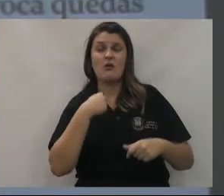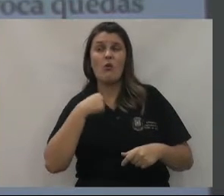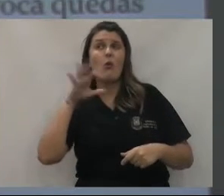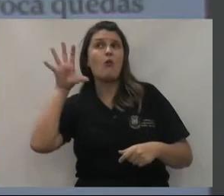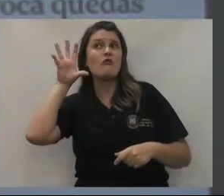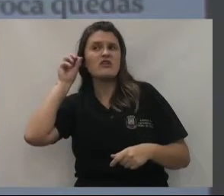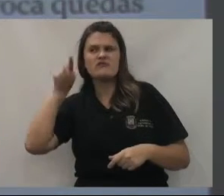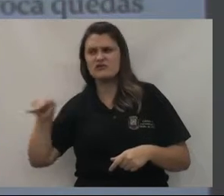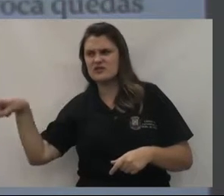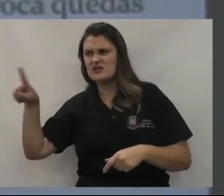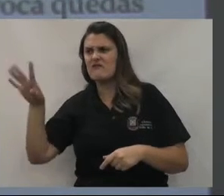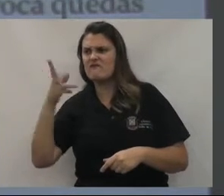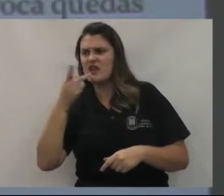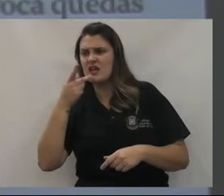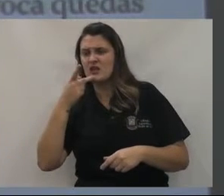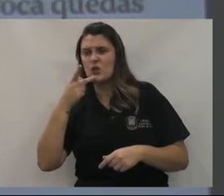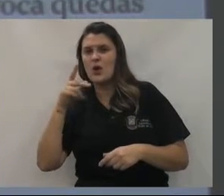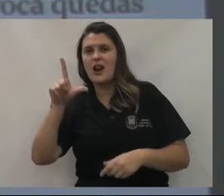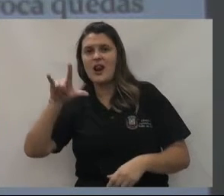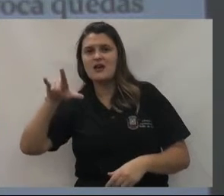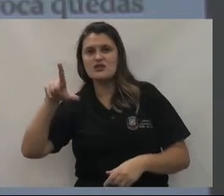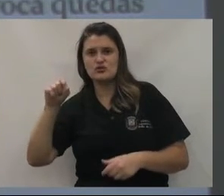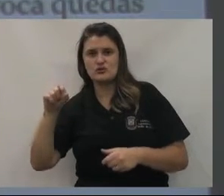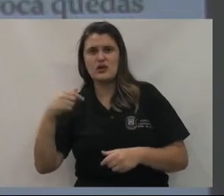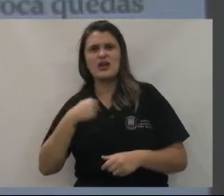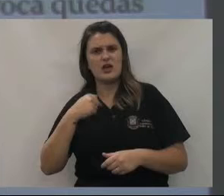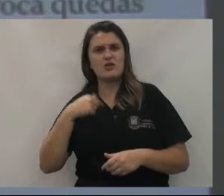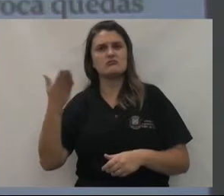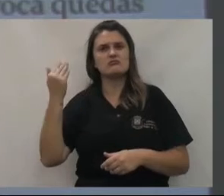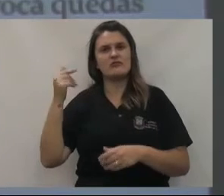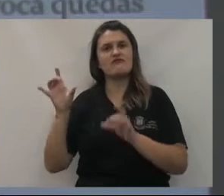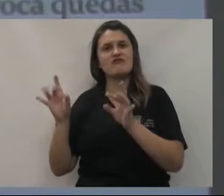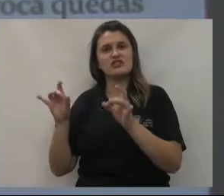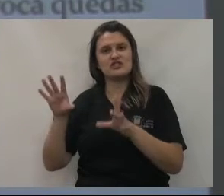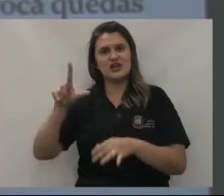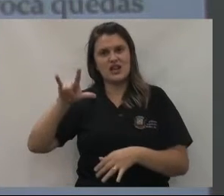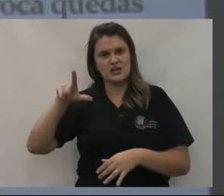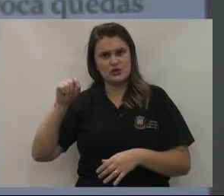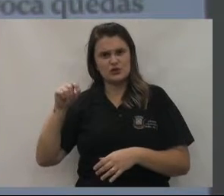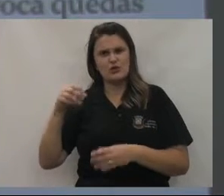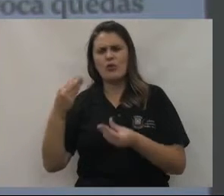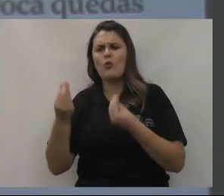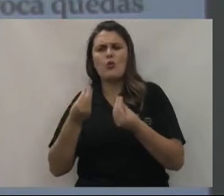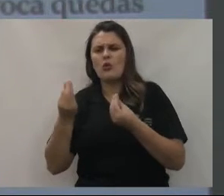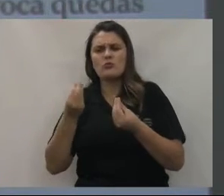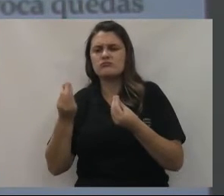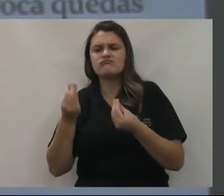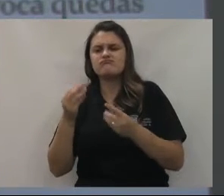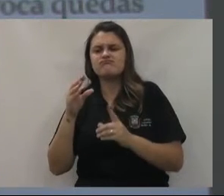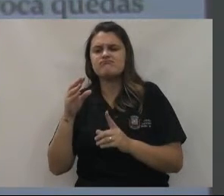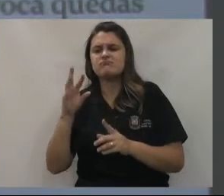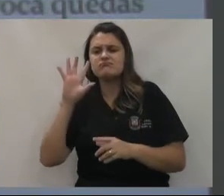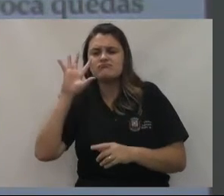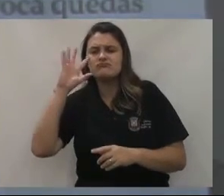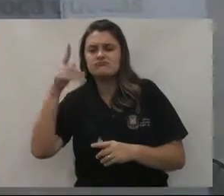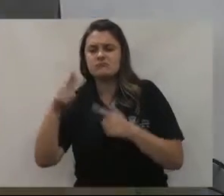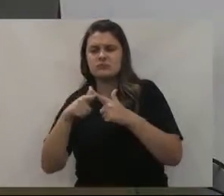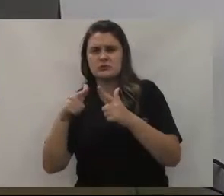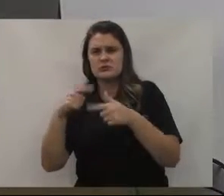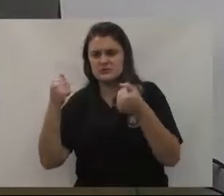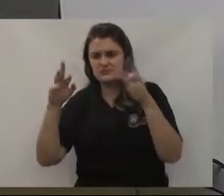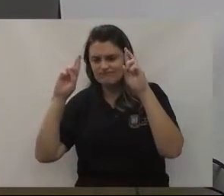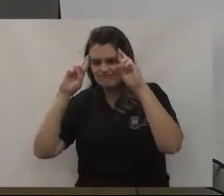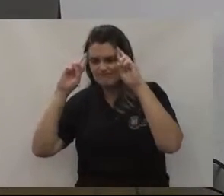lixeiras. Eu fui vendedor de lixeiras aqui. E a única forma que nós encontramos para que isso fosse